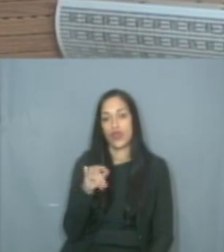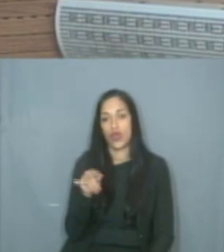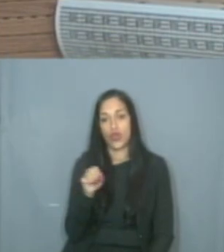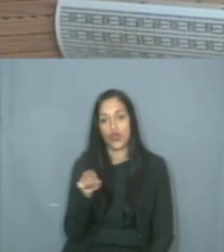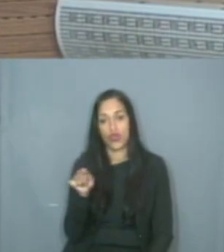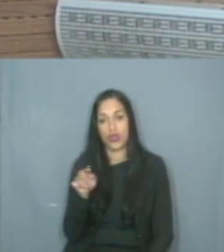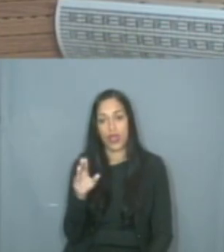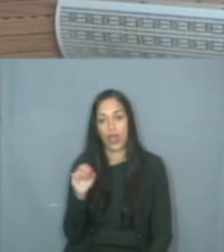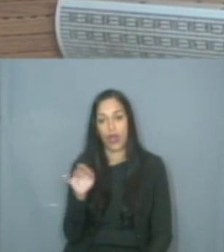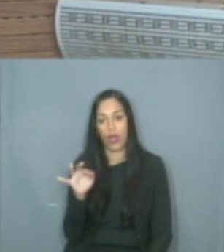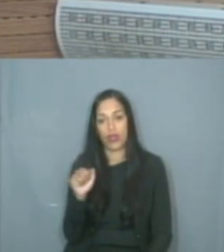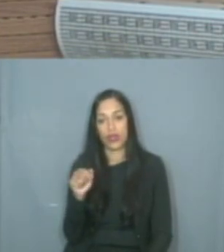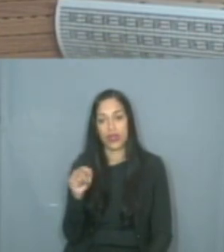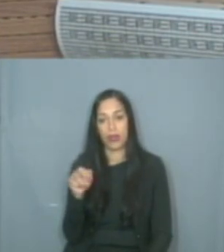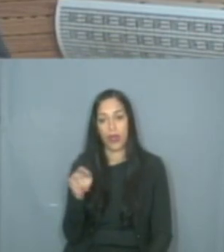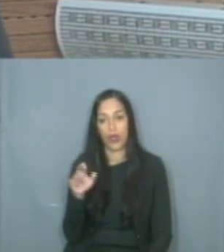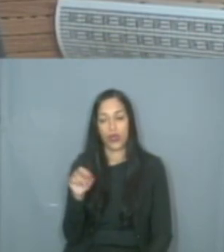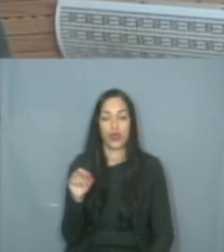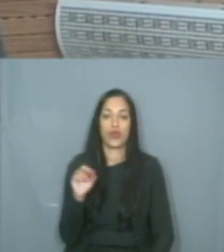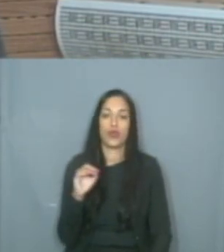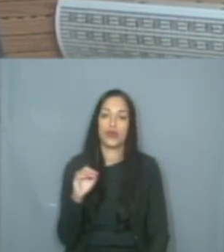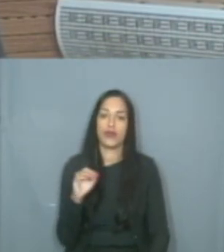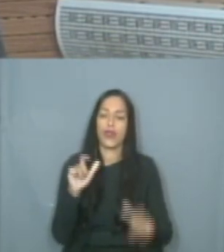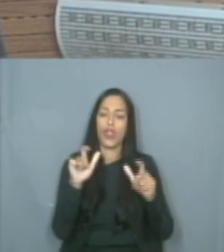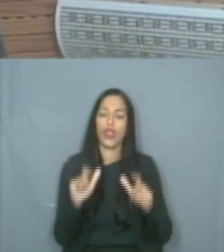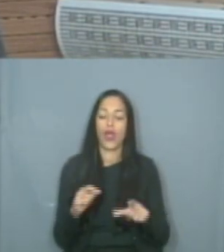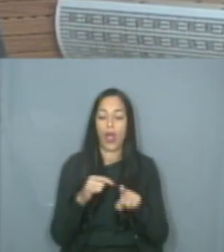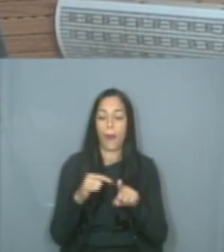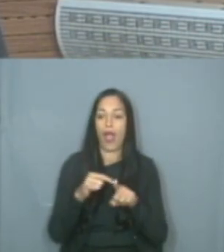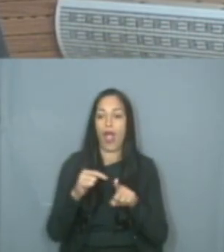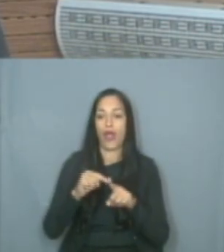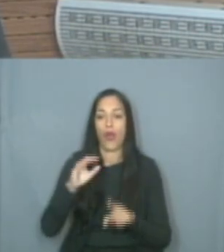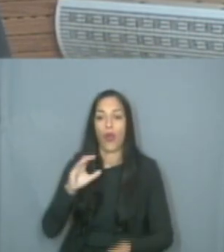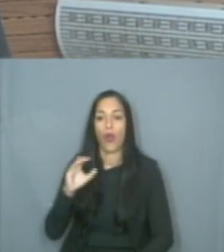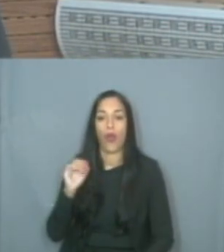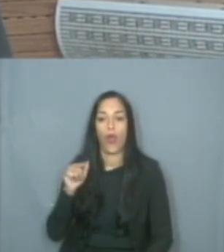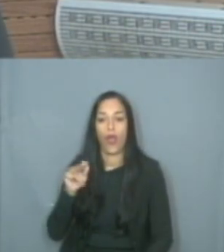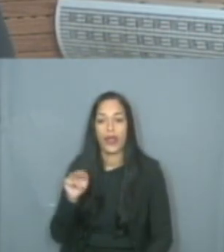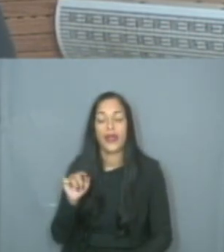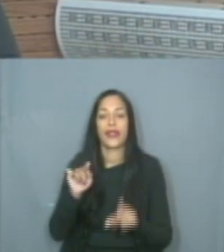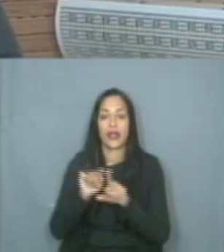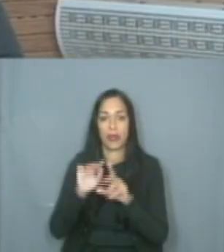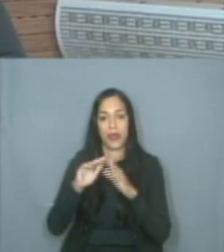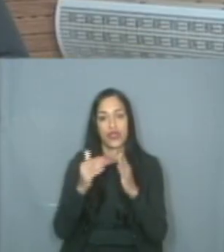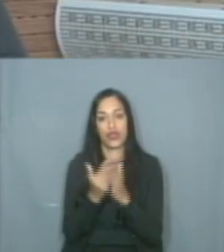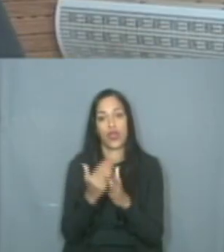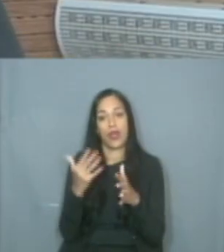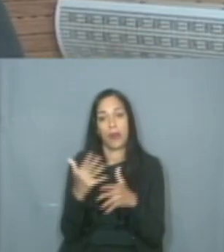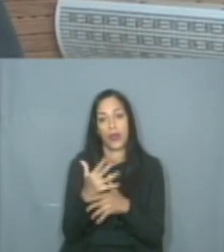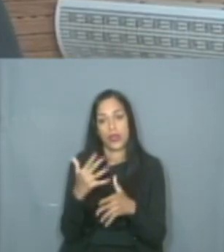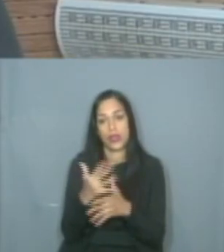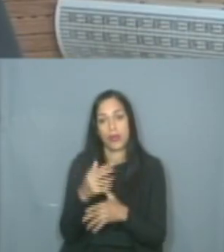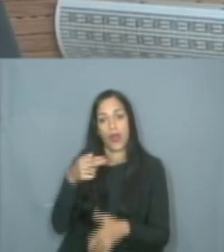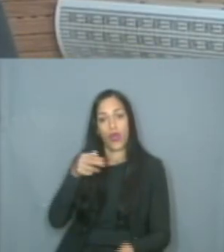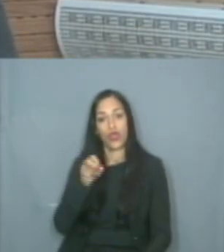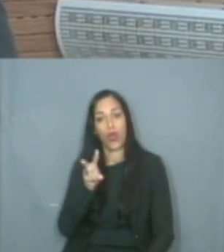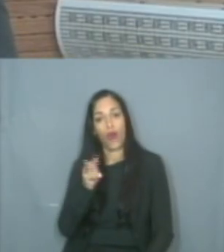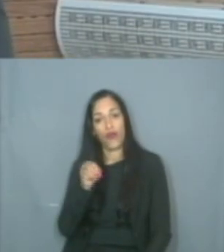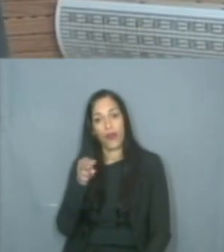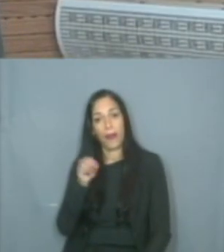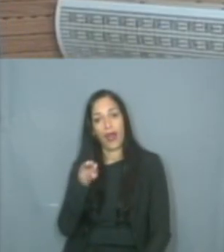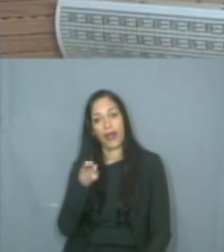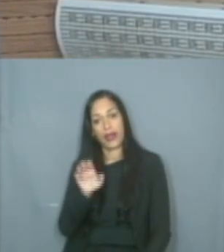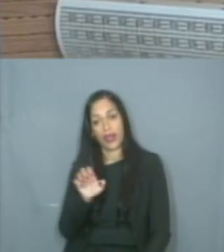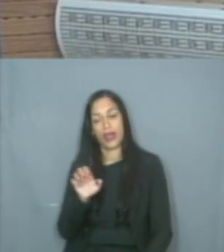Joana Bezerra, no COC, e a Escola Municipal Novo Mangue, que também fica em Joana Bezerra,